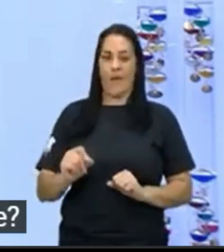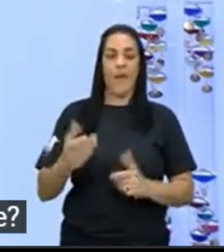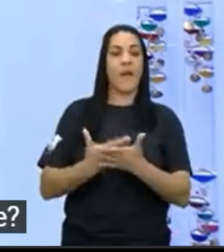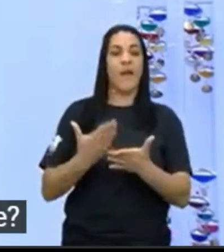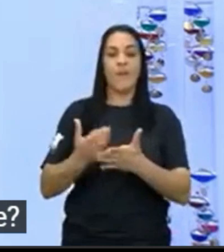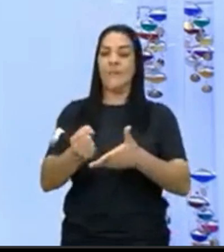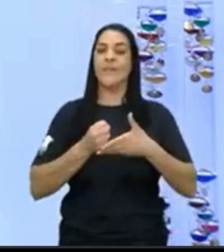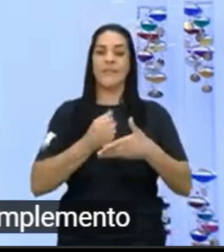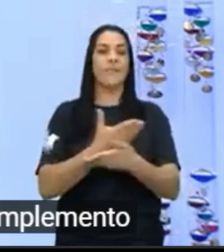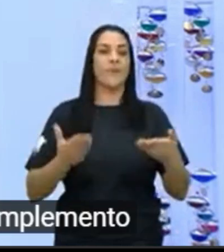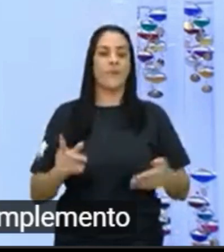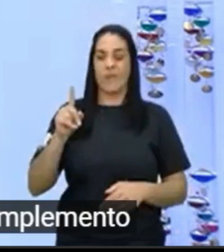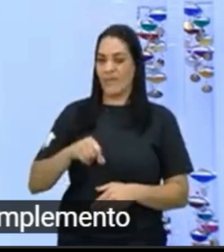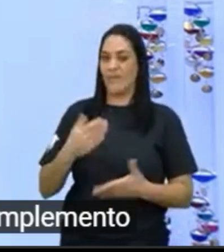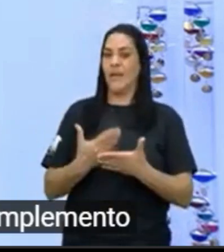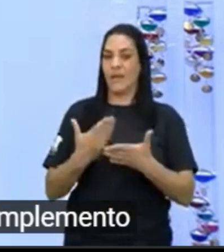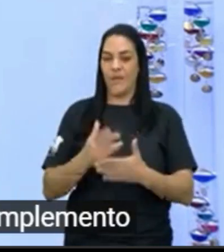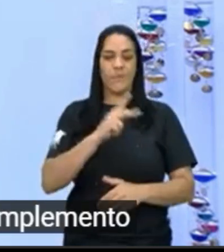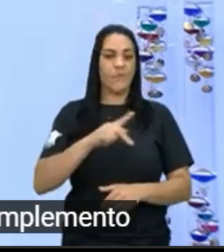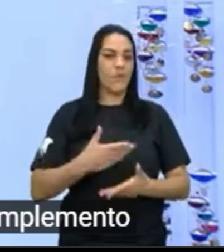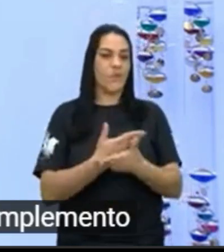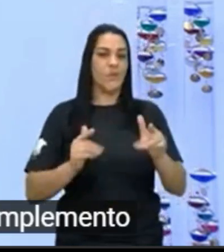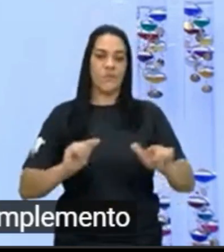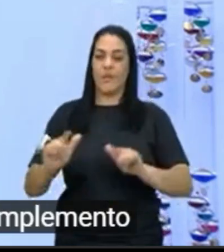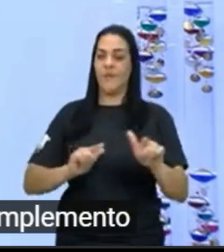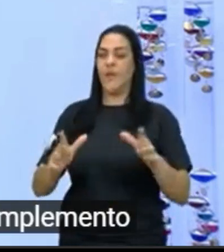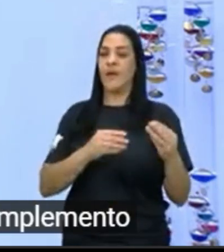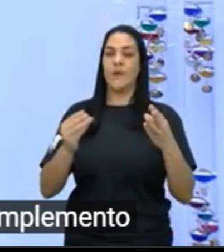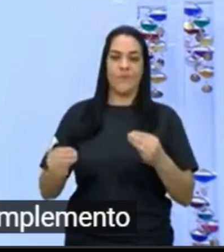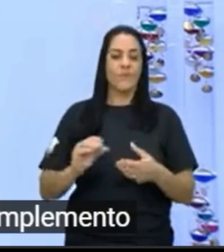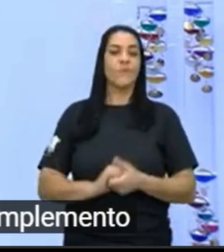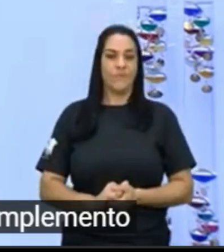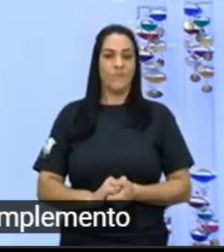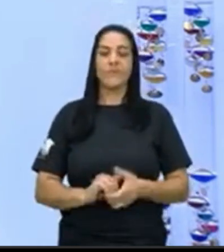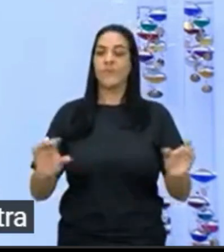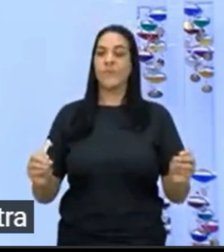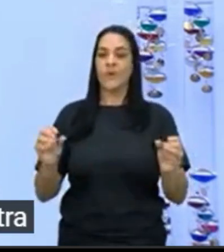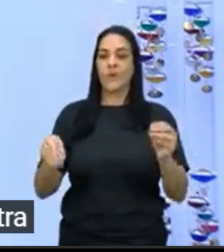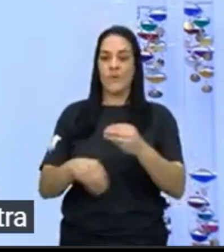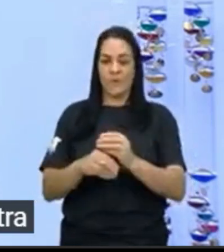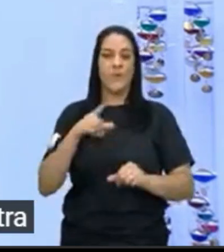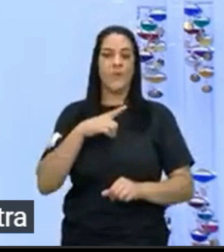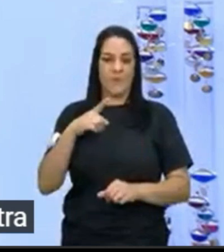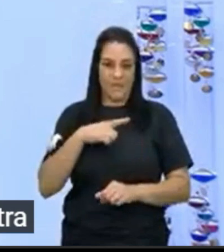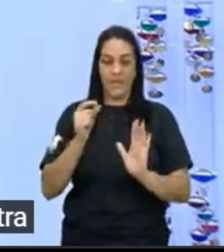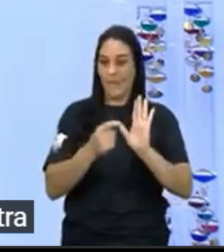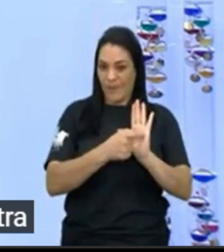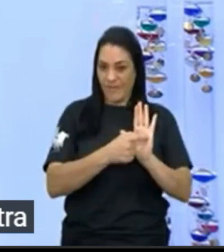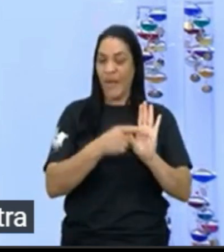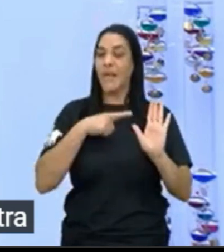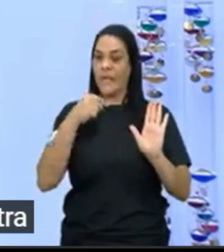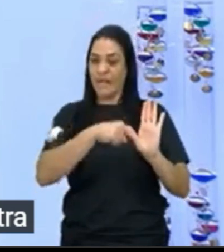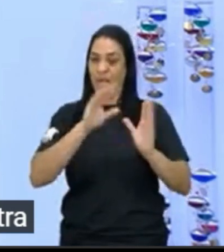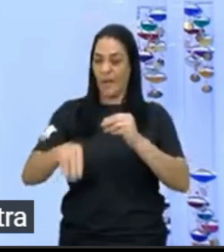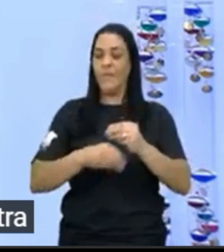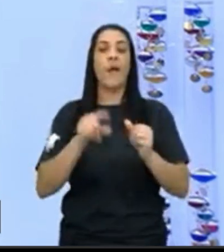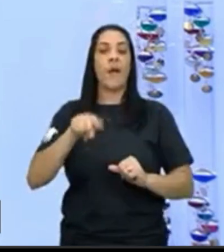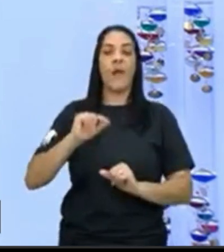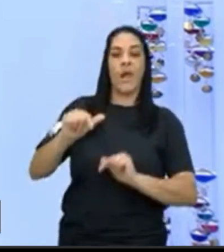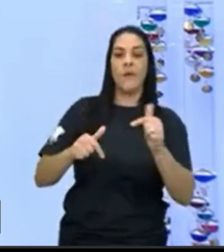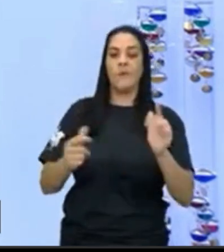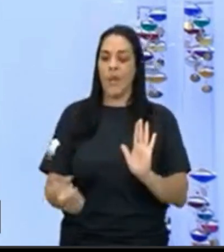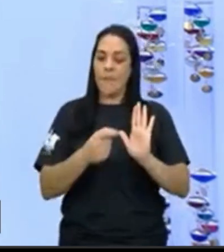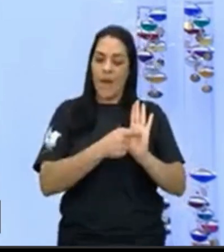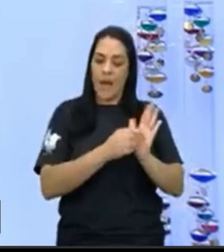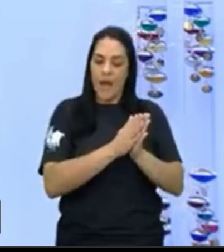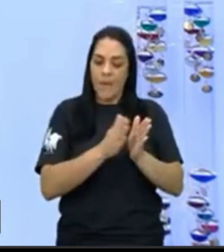que essa aula vai trazer para a gente? Essa aula, professora, a gente vai trabalhar muito com um complemento da plaquinha microbit. Esse complemento, ele é